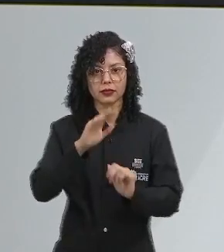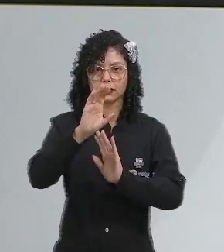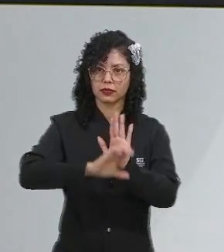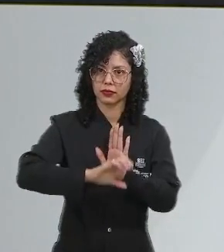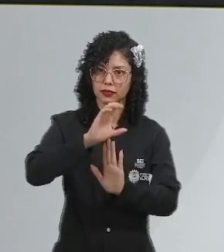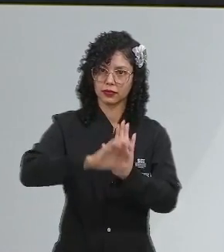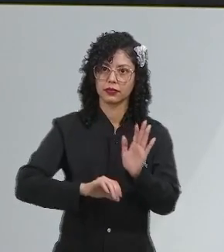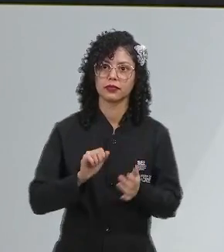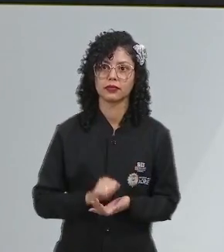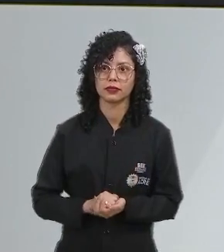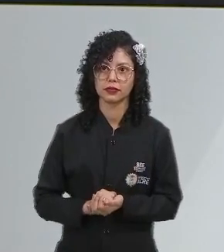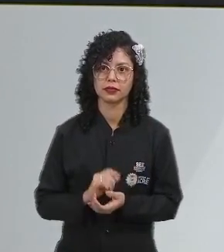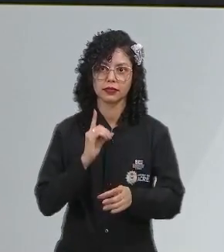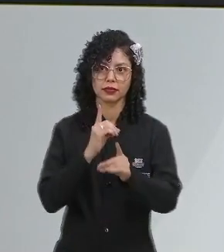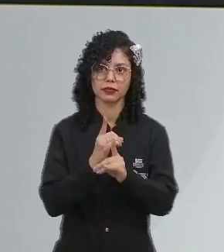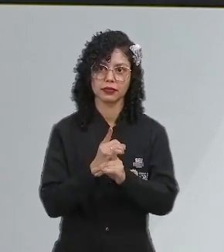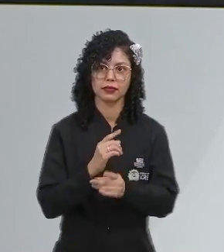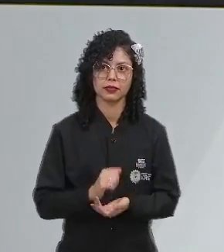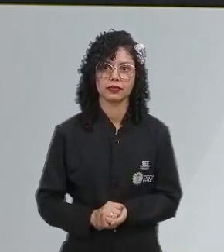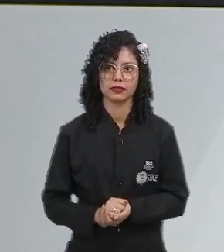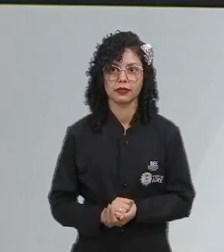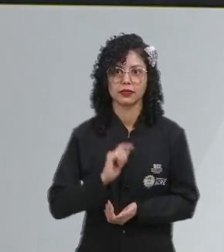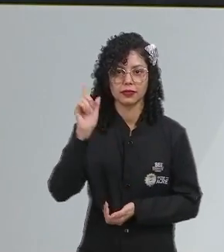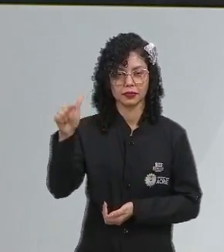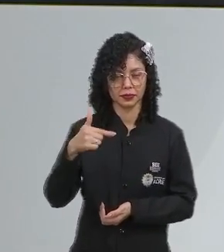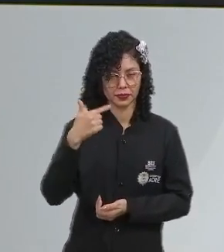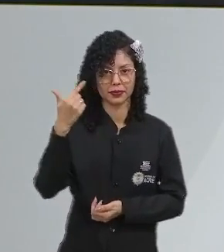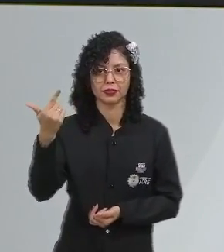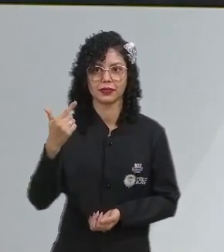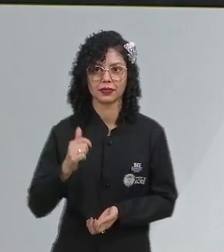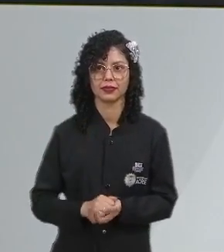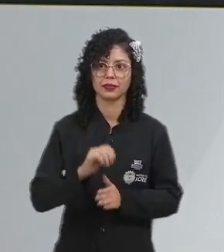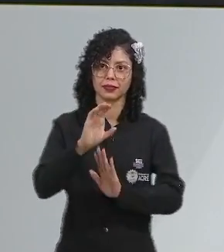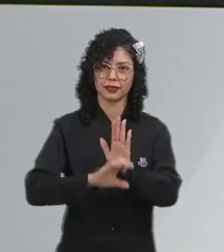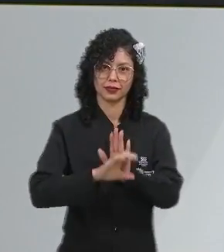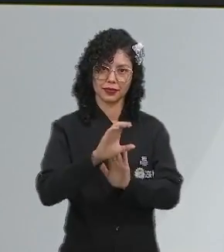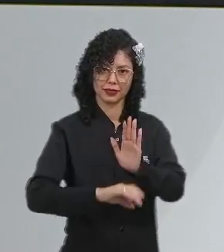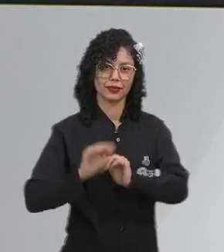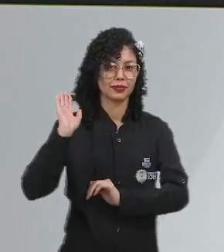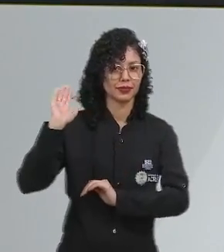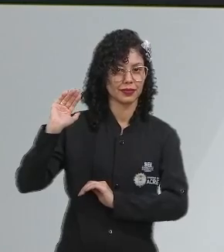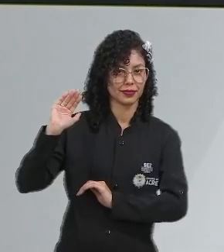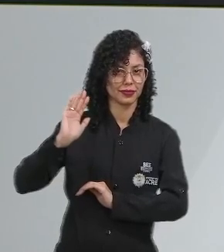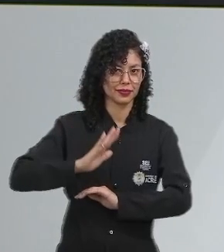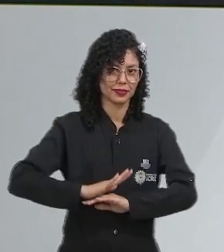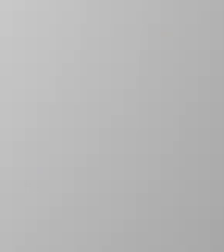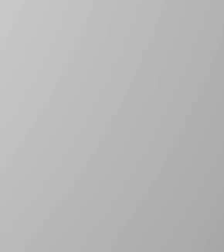né? E a gente se encontra no nosso próximo conteúdo. Até lá!